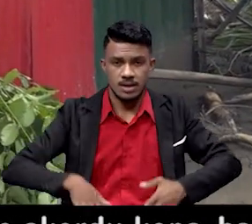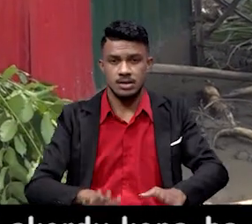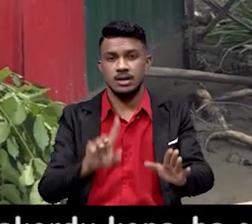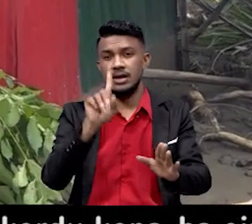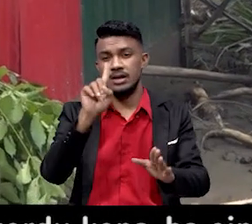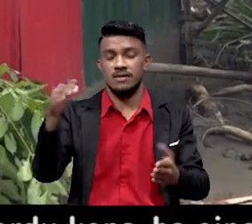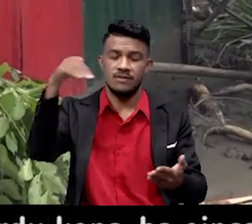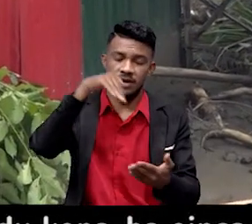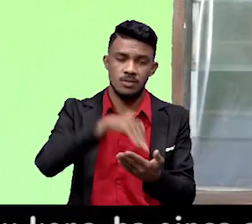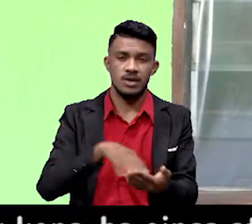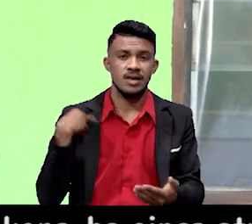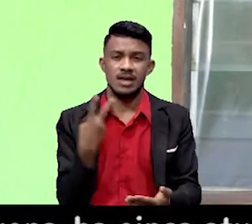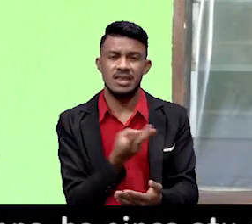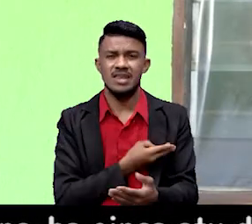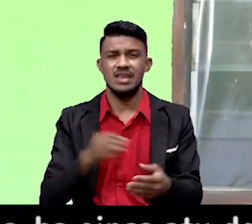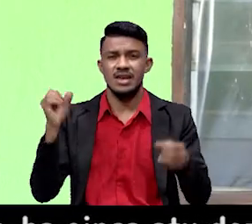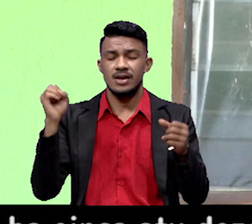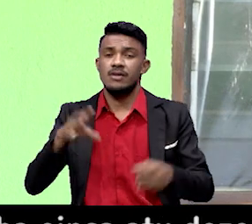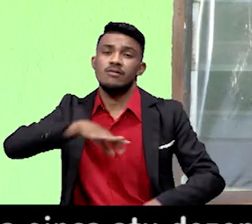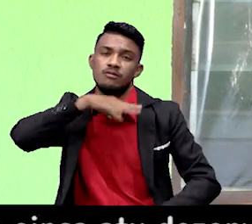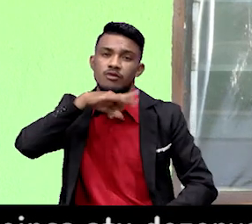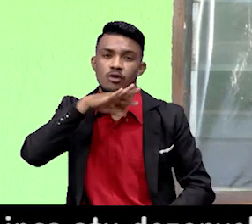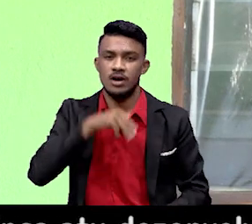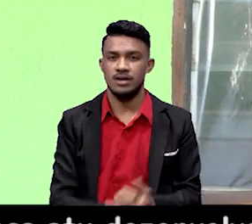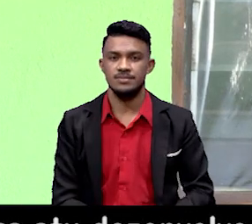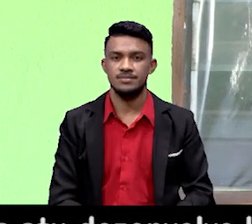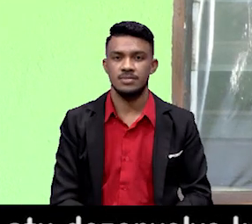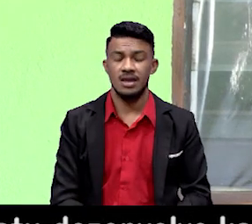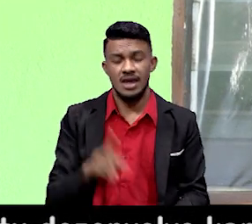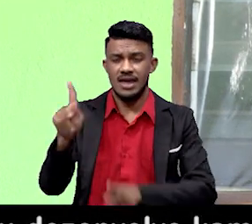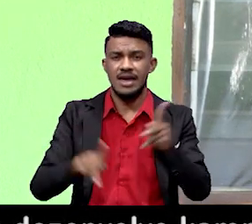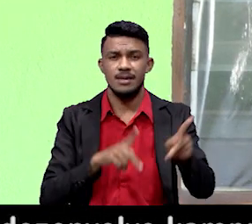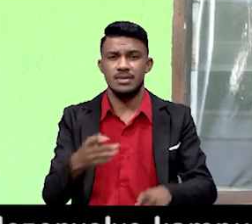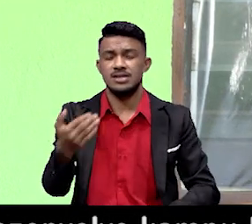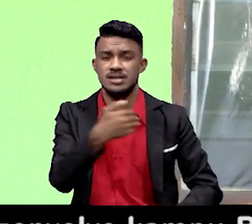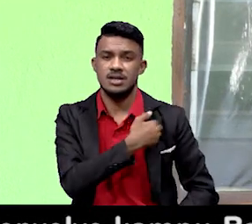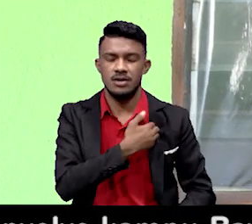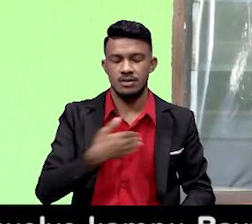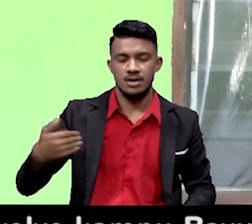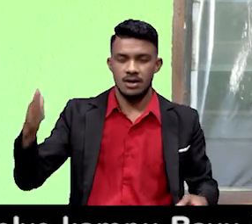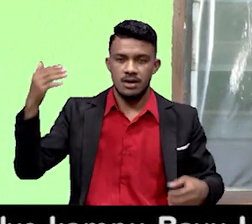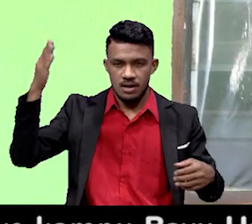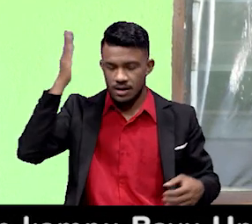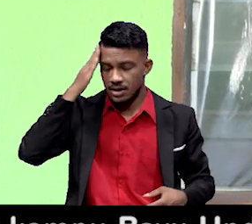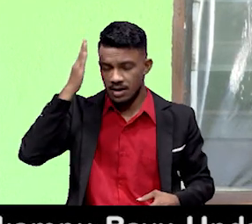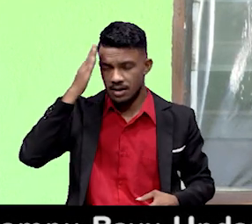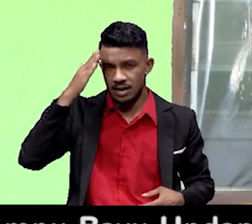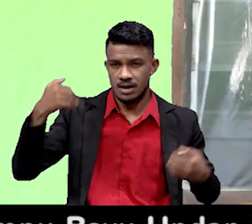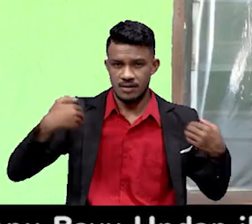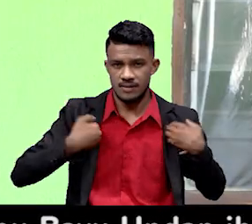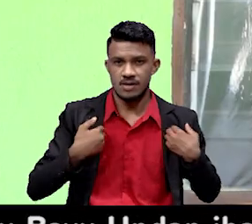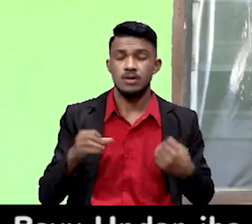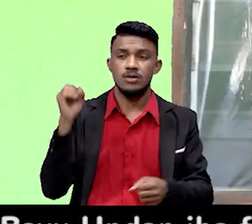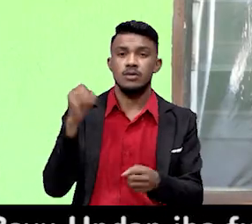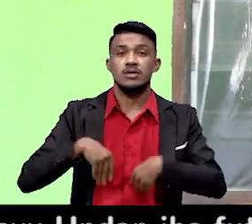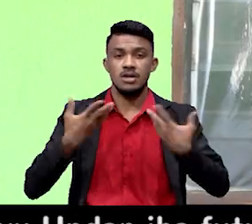itania liso liso nebe ke kon comunidade sidau ki ya sensibilizasaun o insa atu so el liso